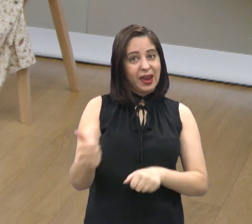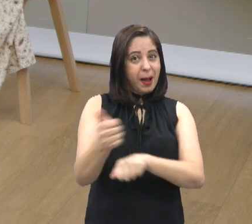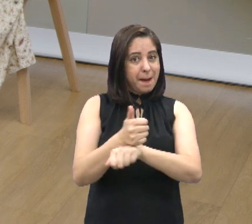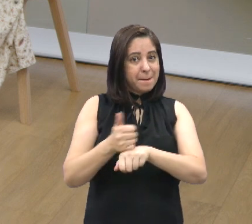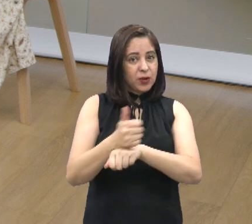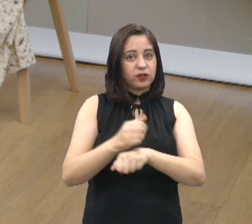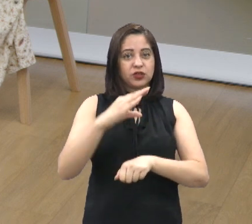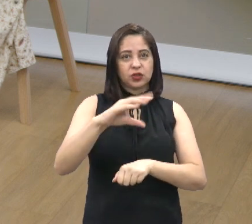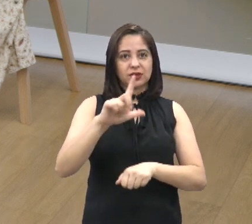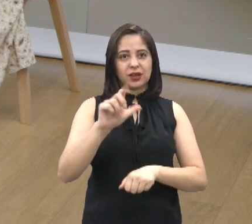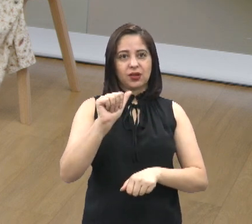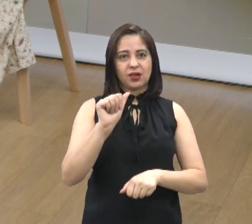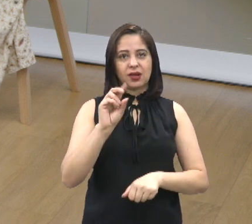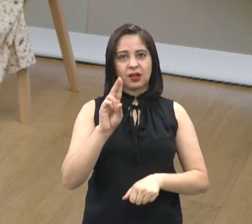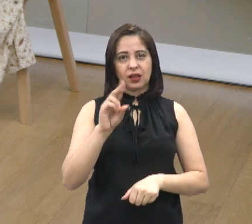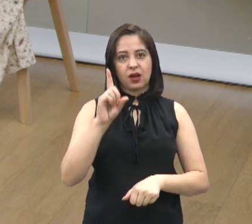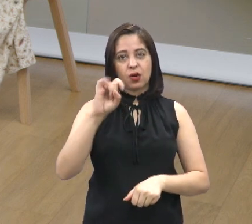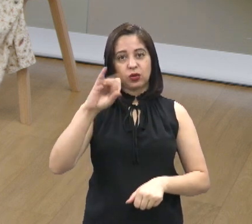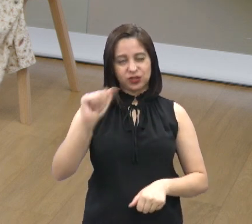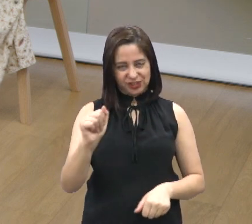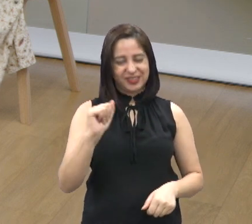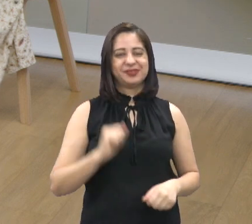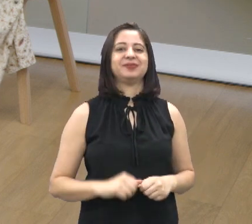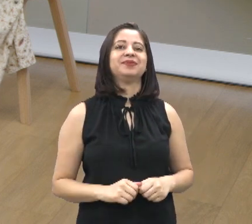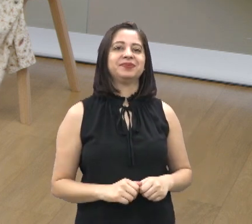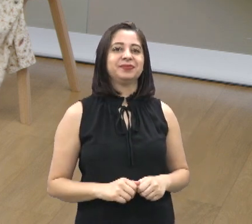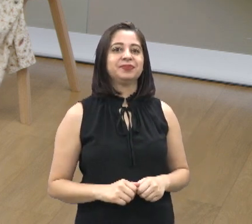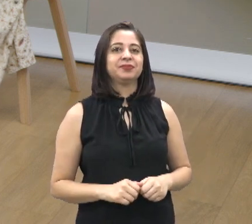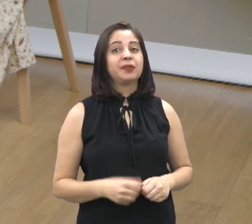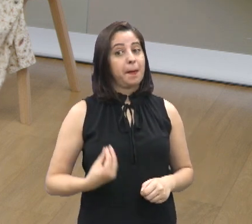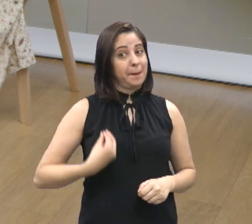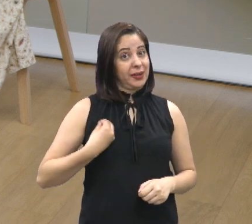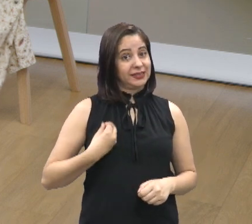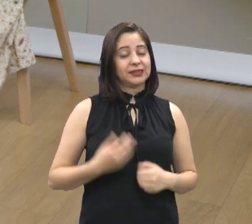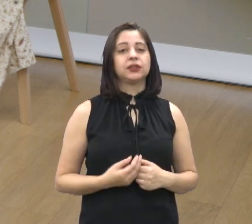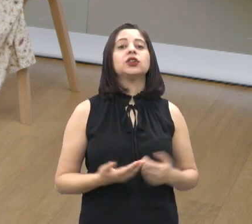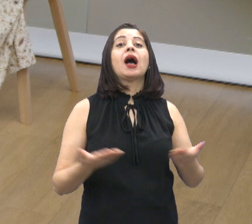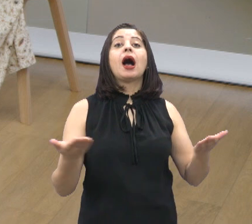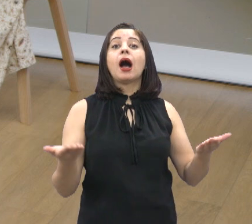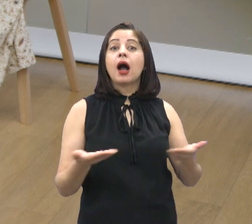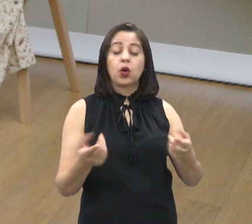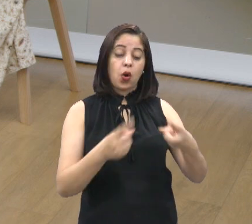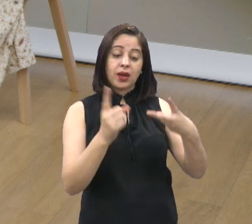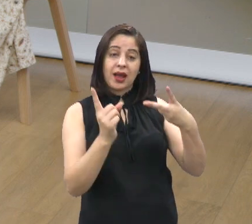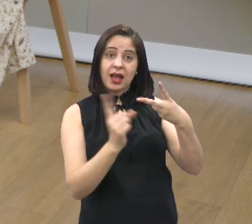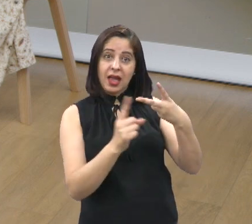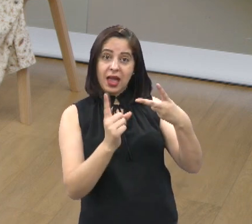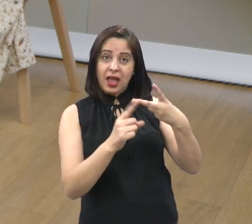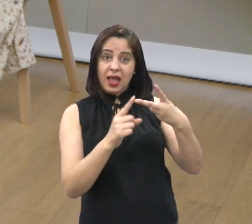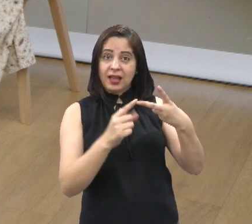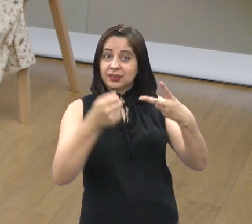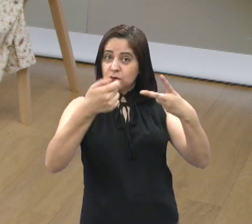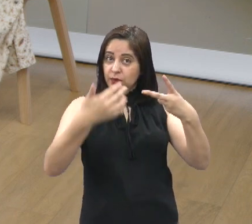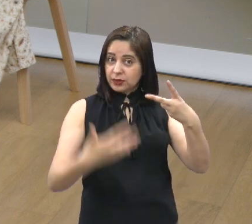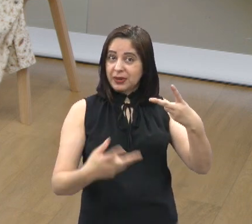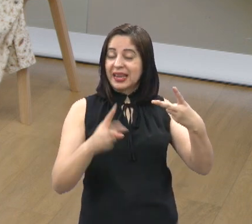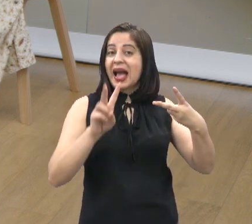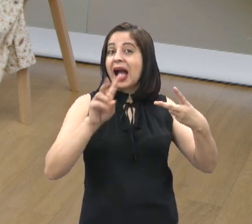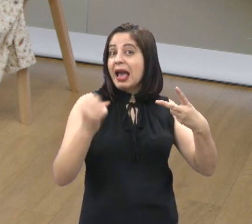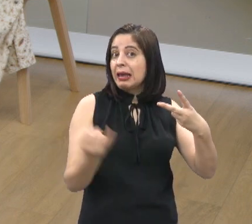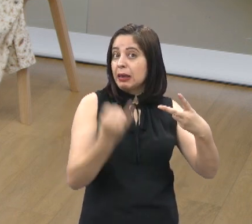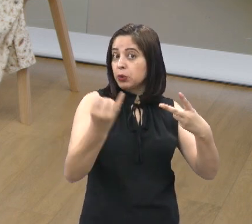doutora Cláudia Giannini Macedo. E nós iniciamos esse bloco falando sobre a importância da alimentação para